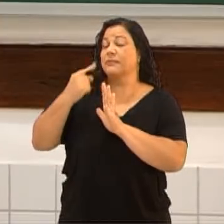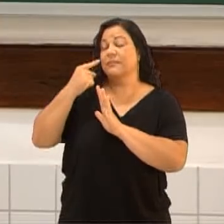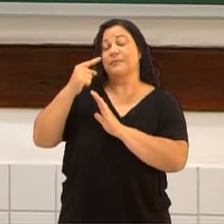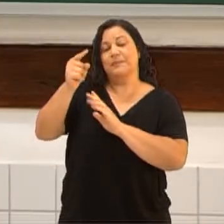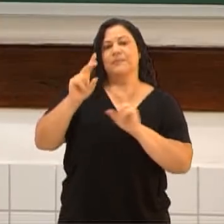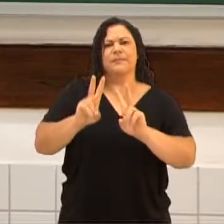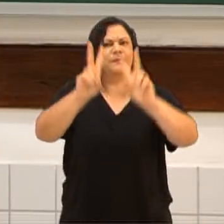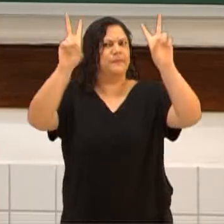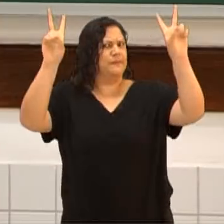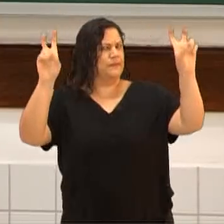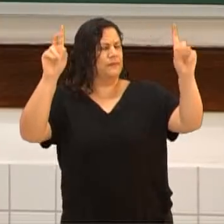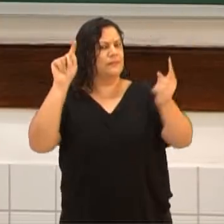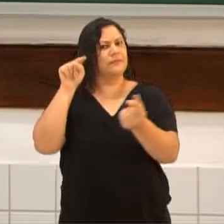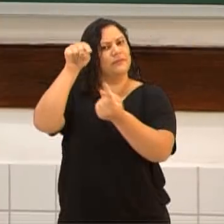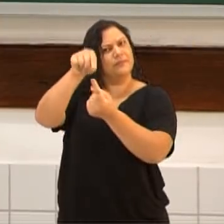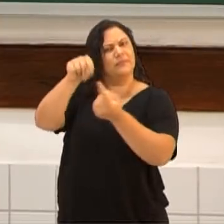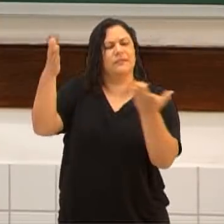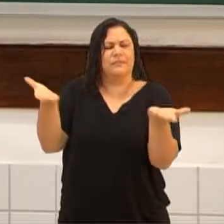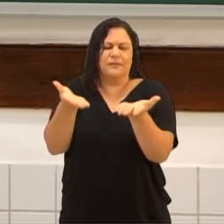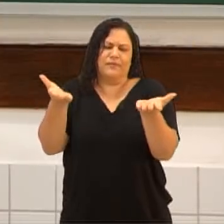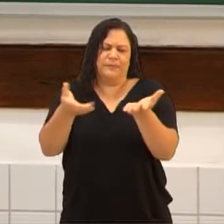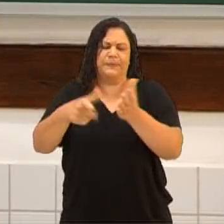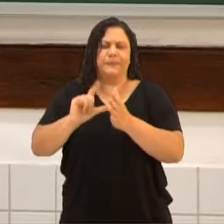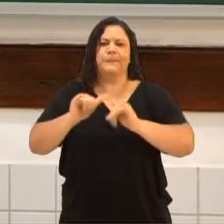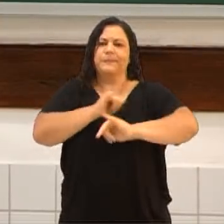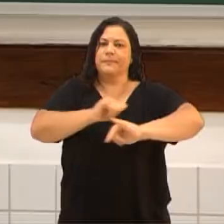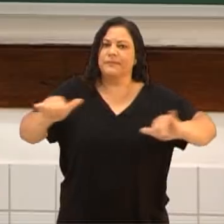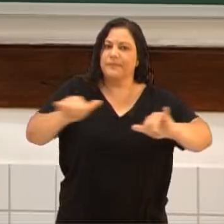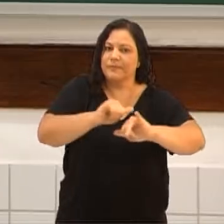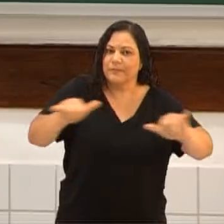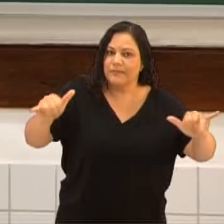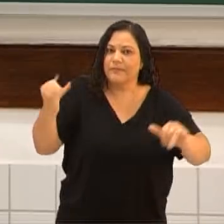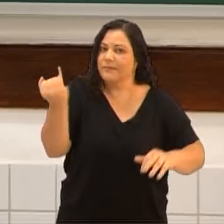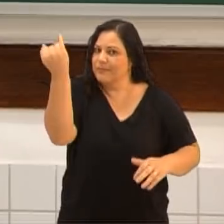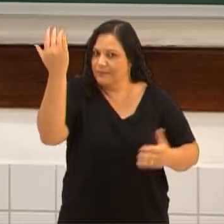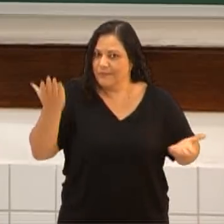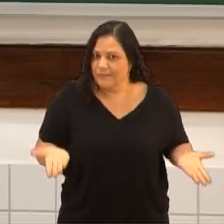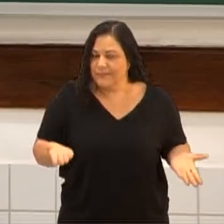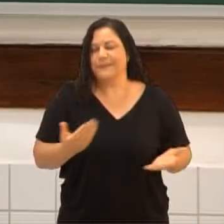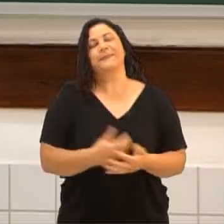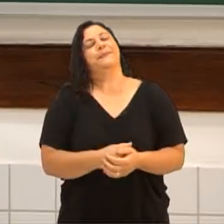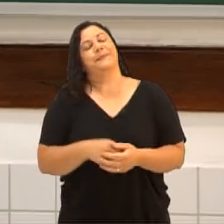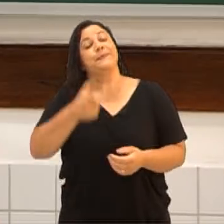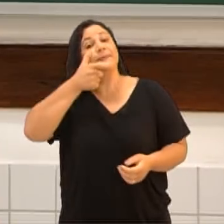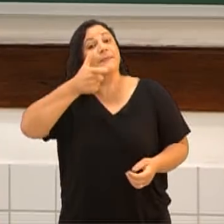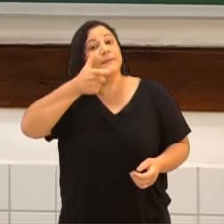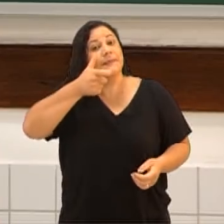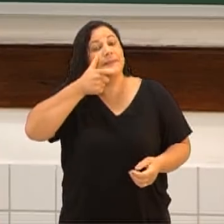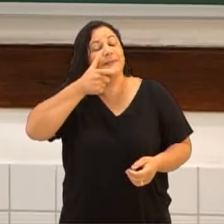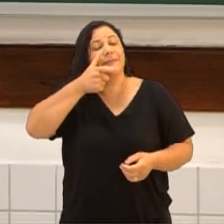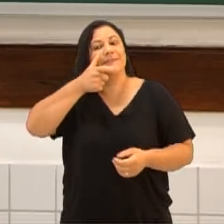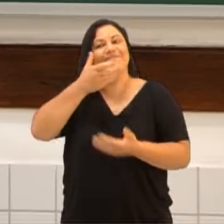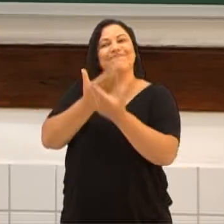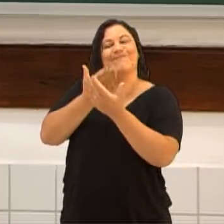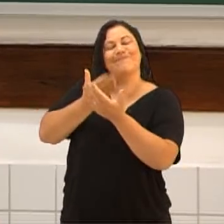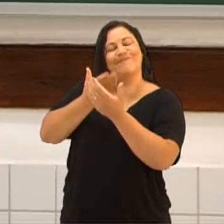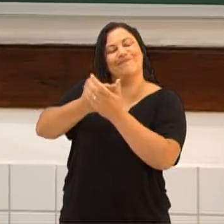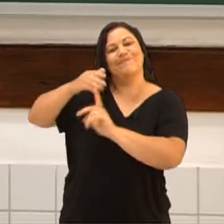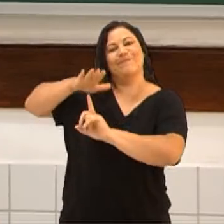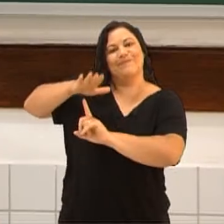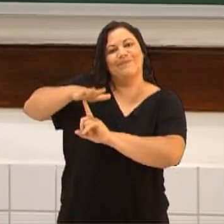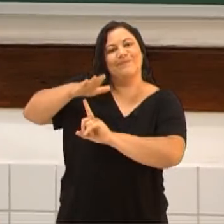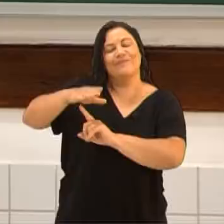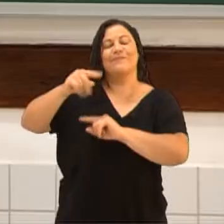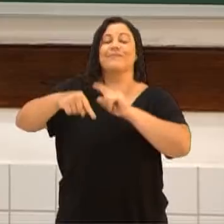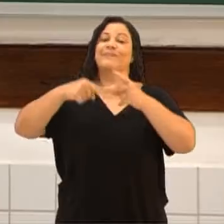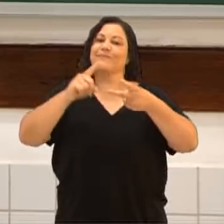do tema e objetivos da nossa aula, vamos aos recadinhos importantes para vocês. Primeiro recado importantíssimo, assista às aulas Paraná. Segundo, acesse o